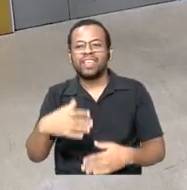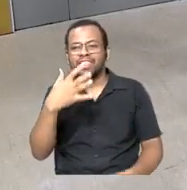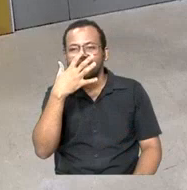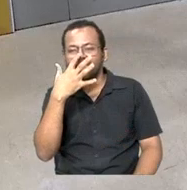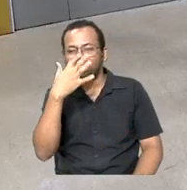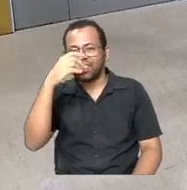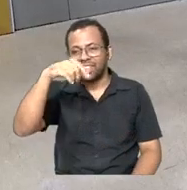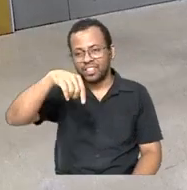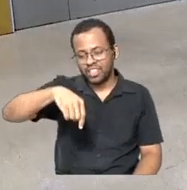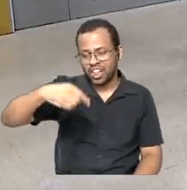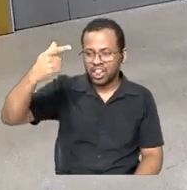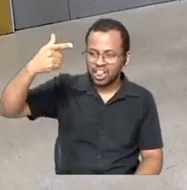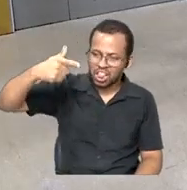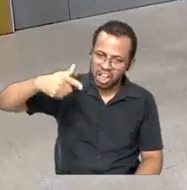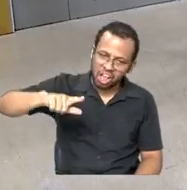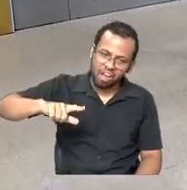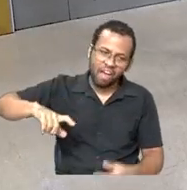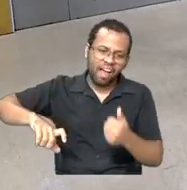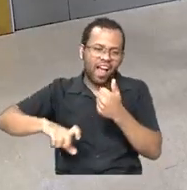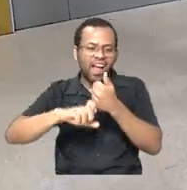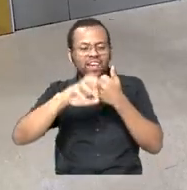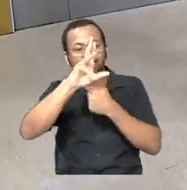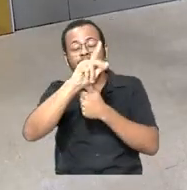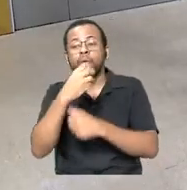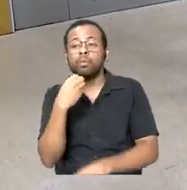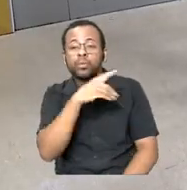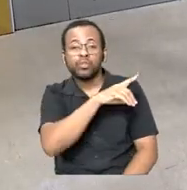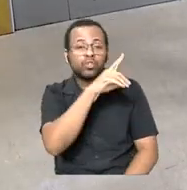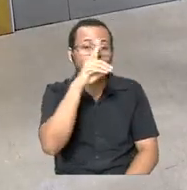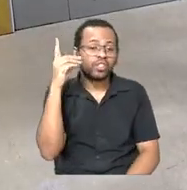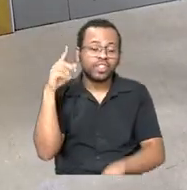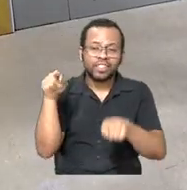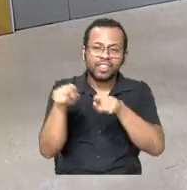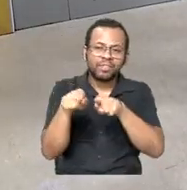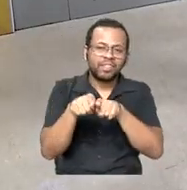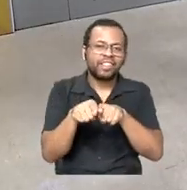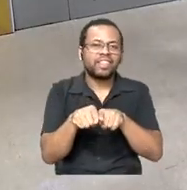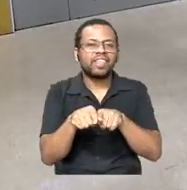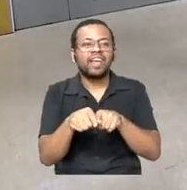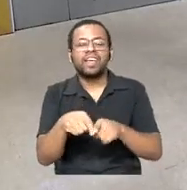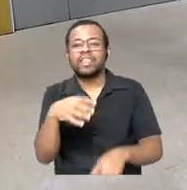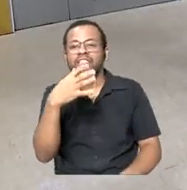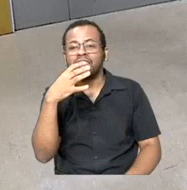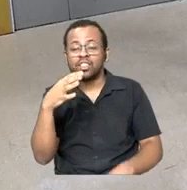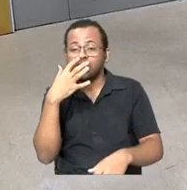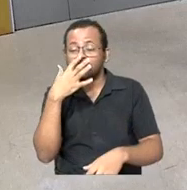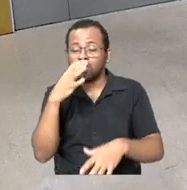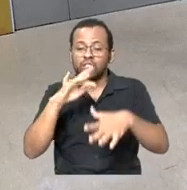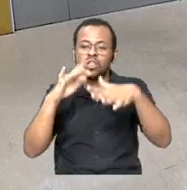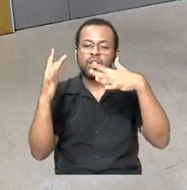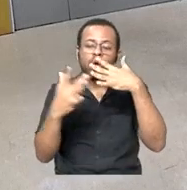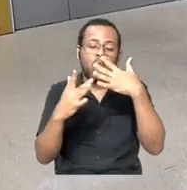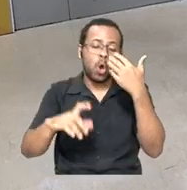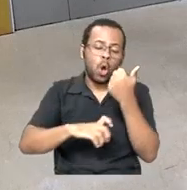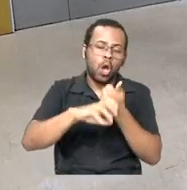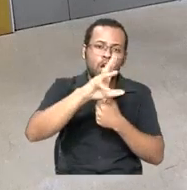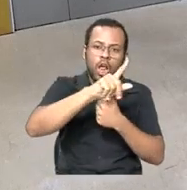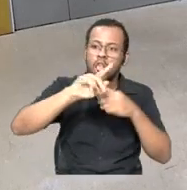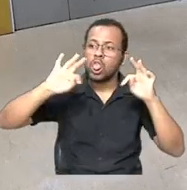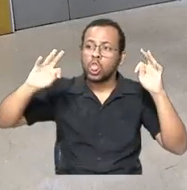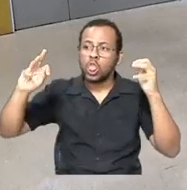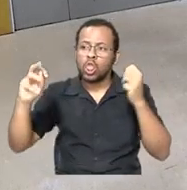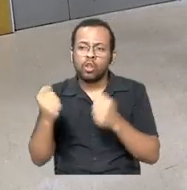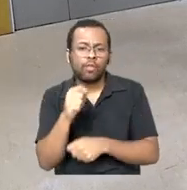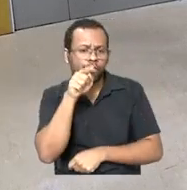ligadinhos e mais um caso Bom dia também para quem está nos acompanhando aí pelas redes sociais o nosso cajucap está em